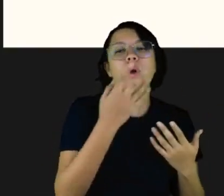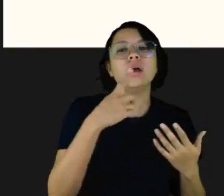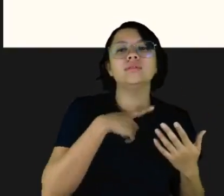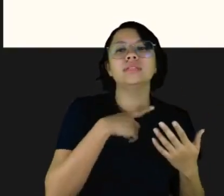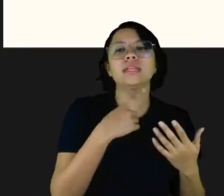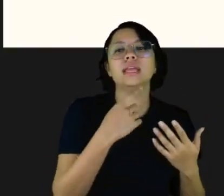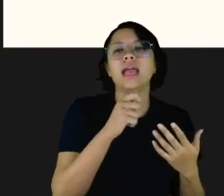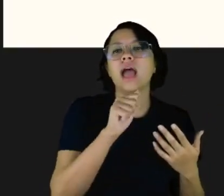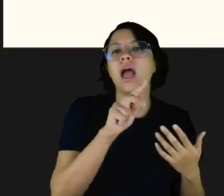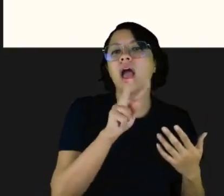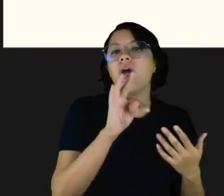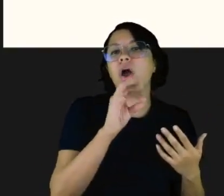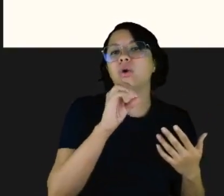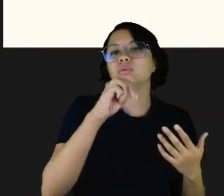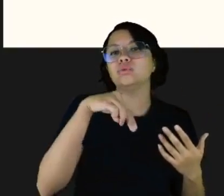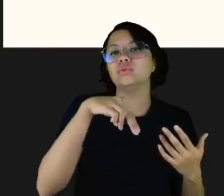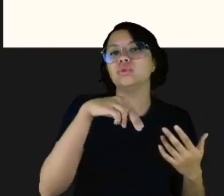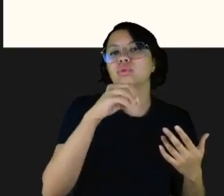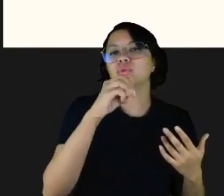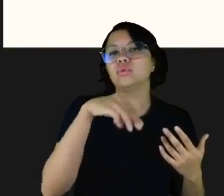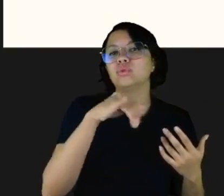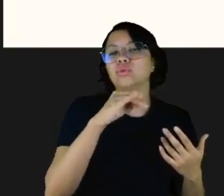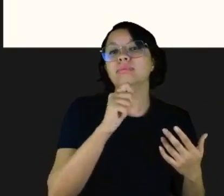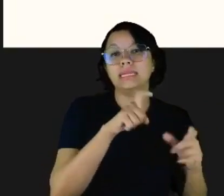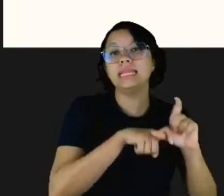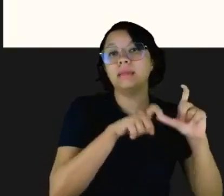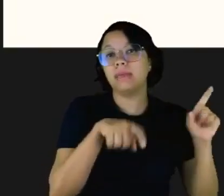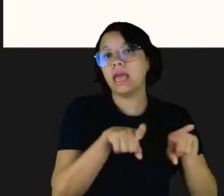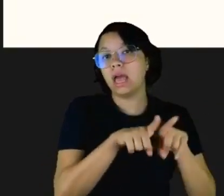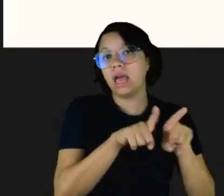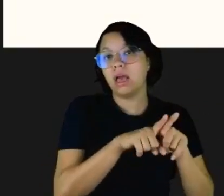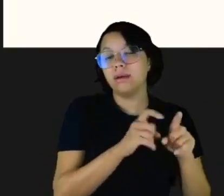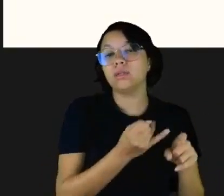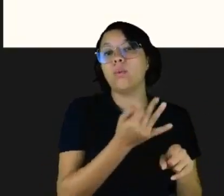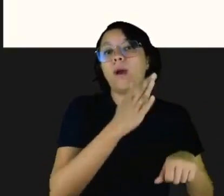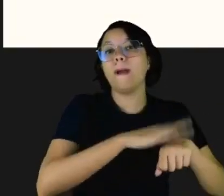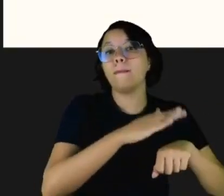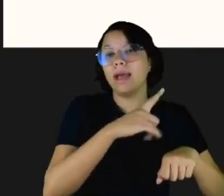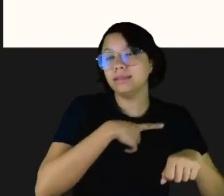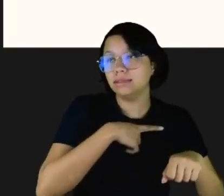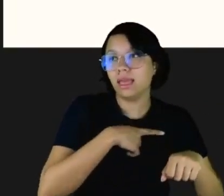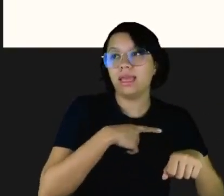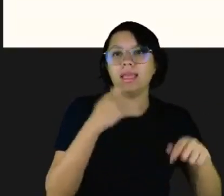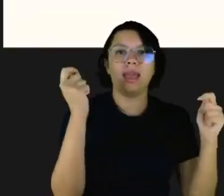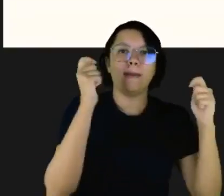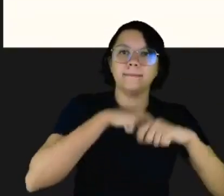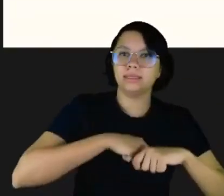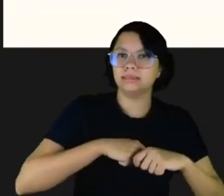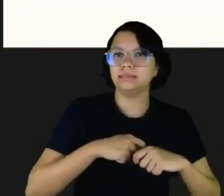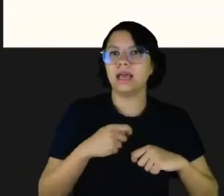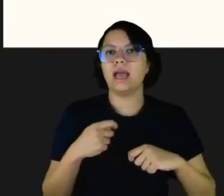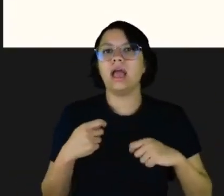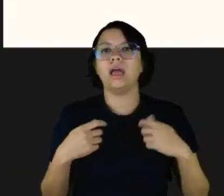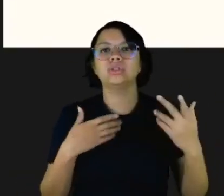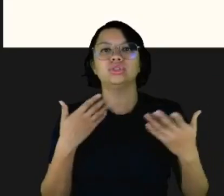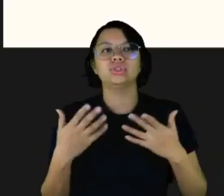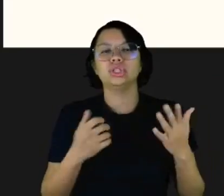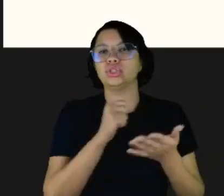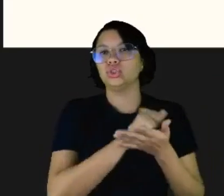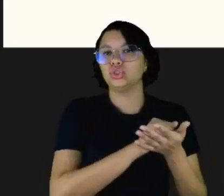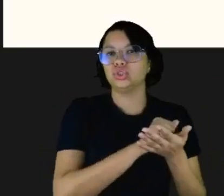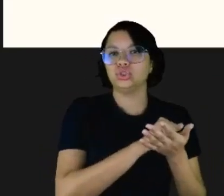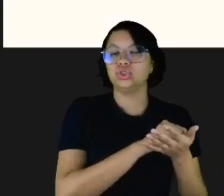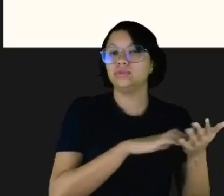autonomia e independência. Então, quanto mais ele tem capacidade das atividades básicas